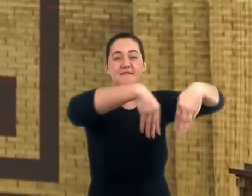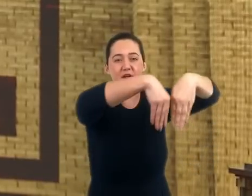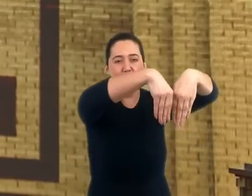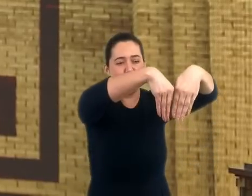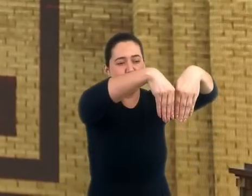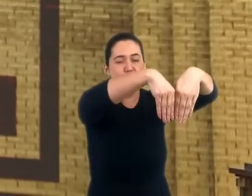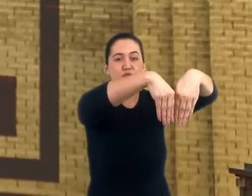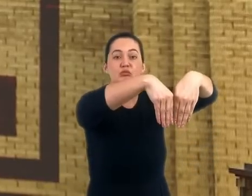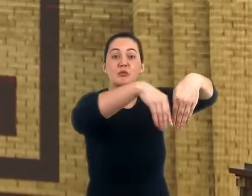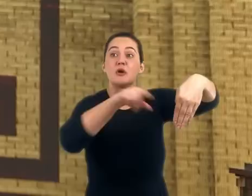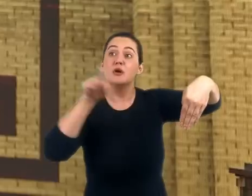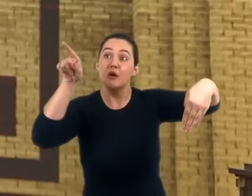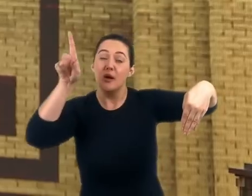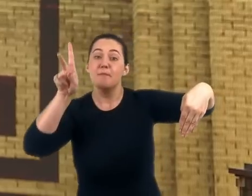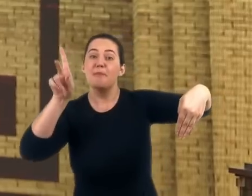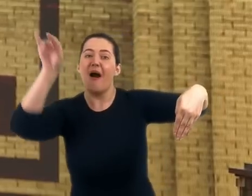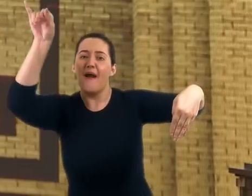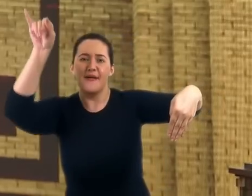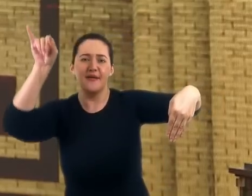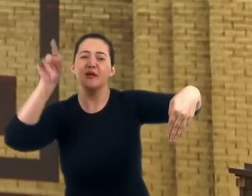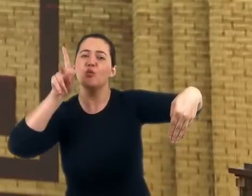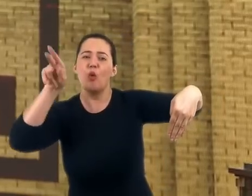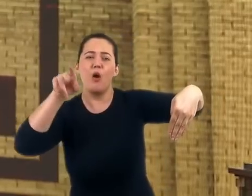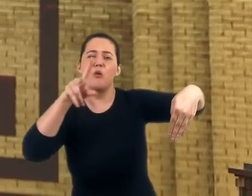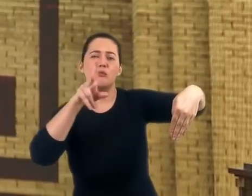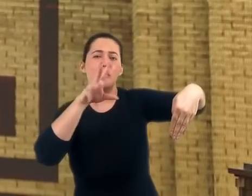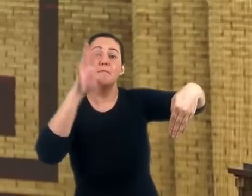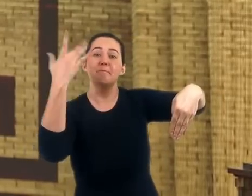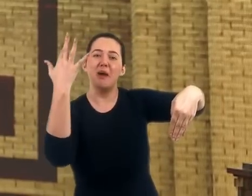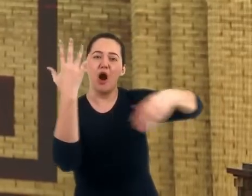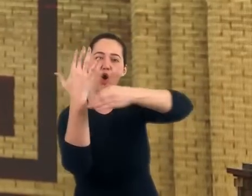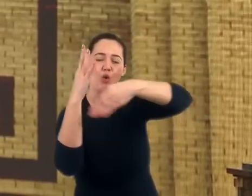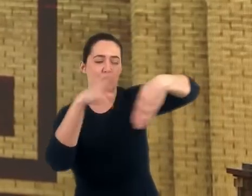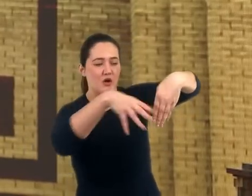Deus Pai estaria sentindo a dor da morte do seu filho